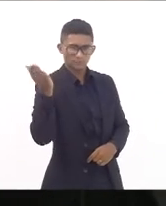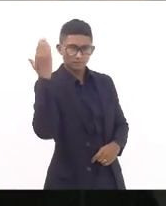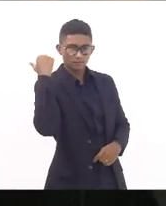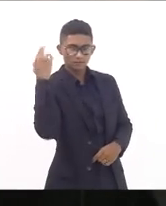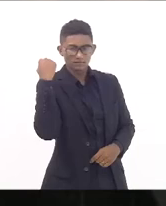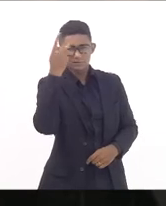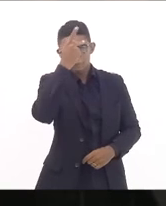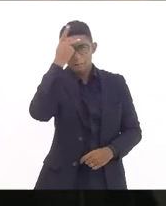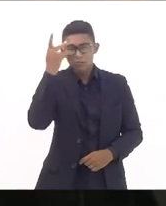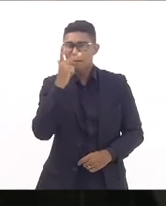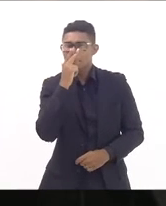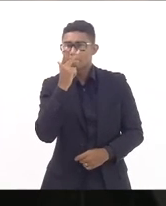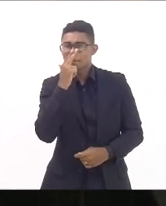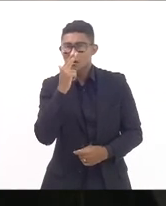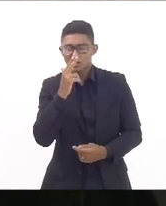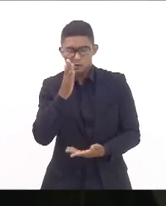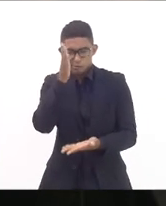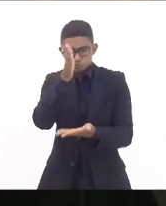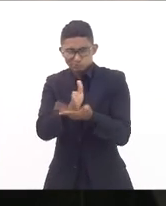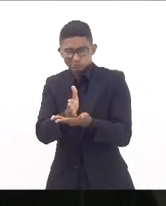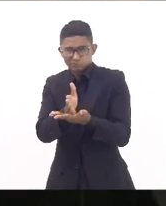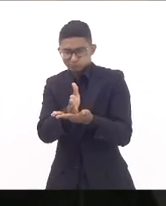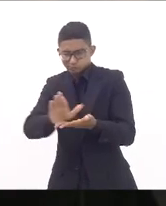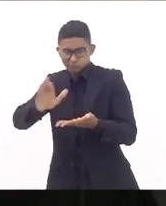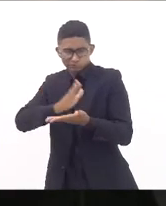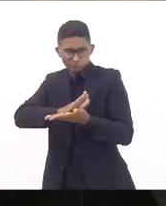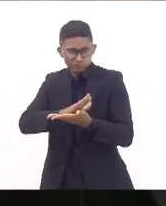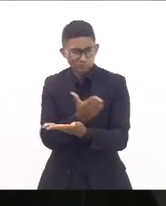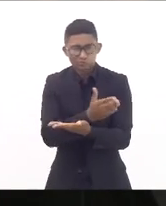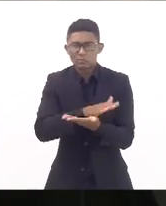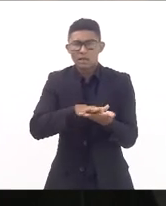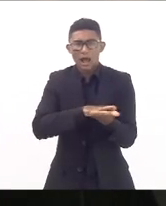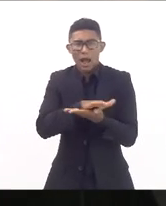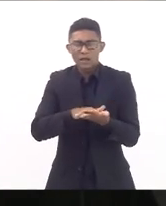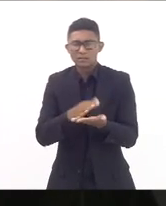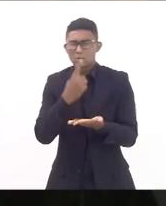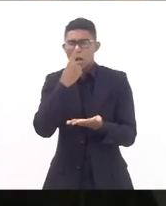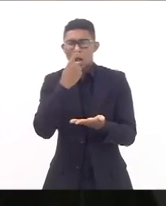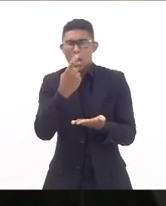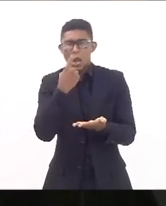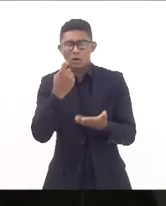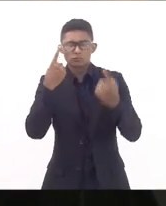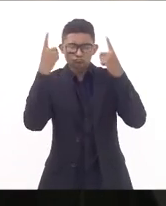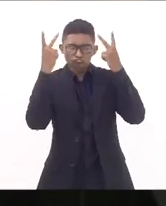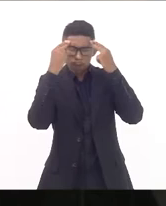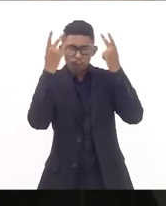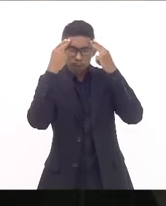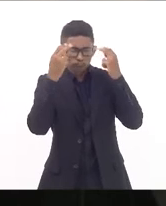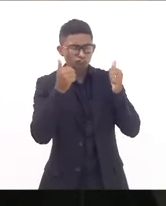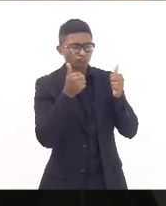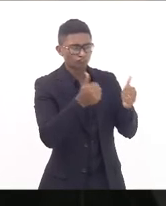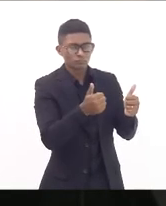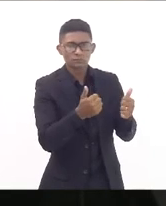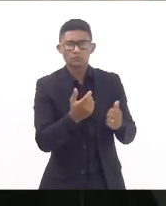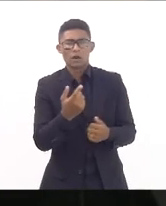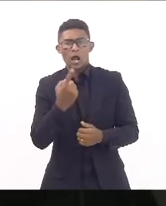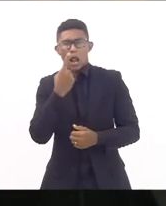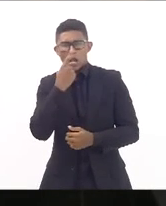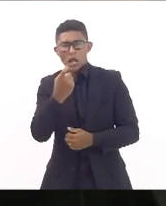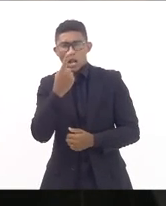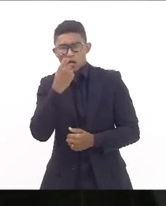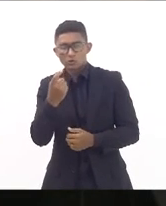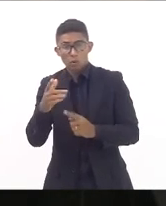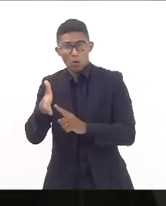misturar lixos eletrônicos com lixos orgânicos. Acham que podem se misturar por não